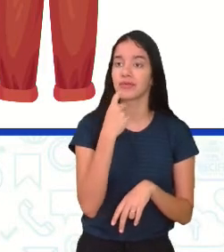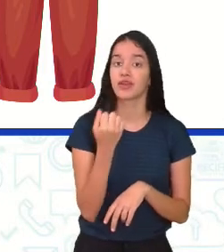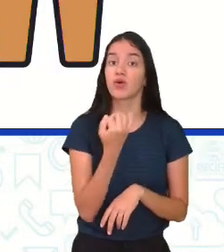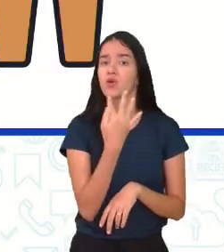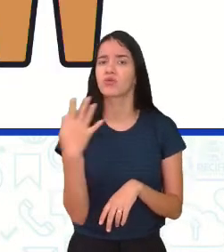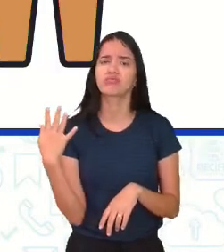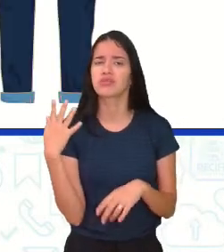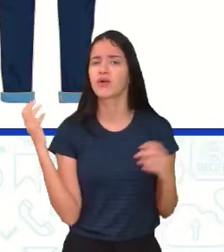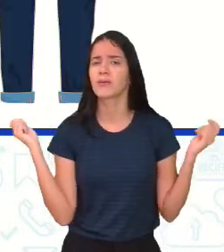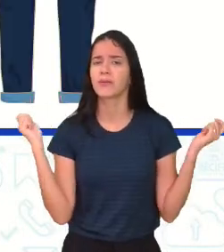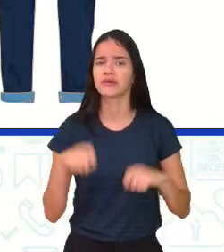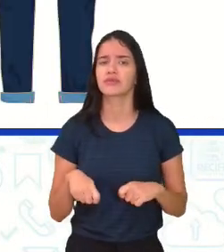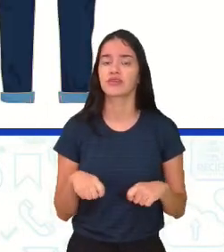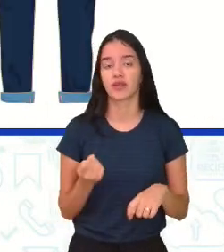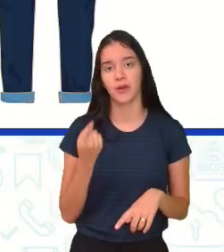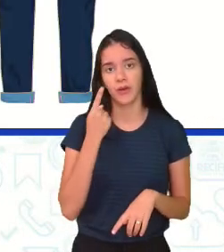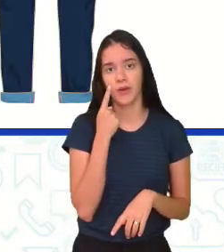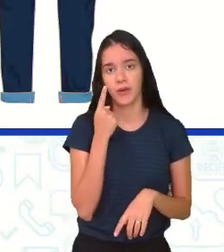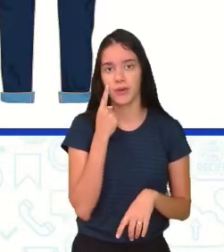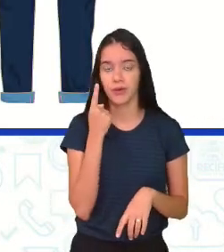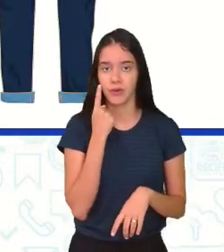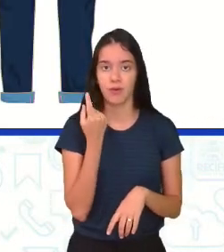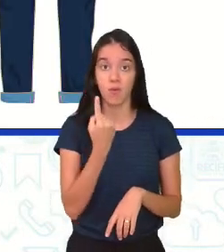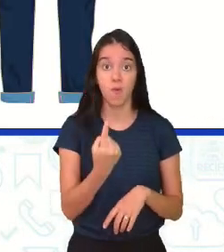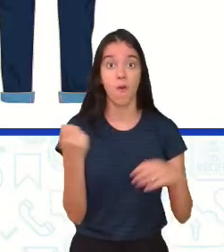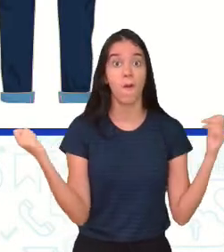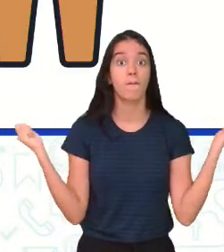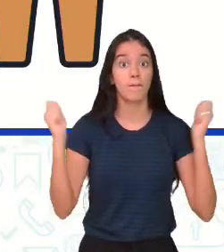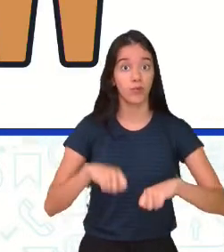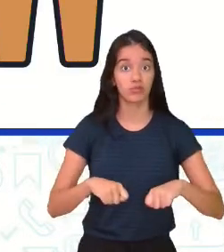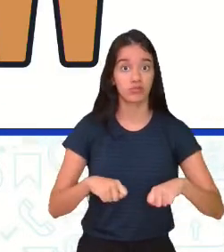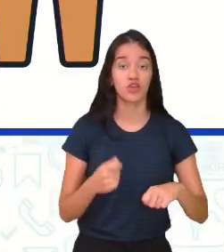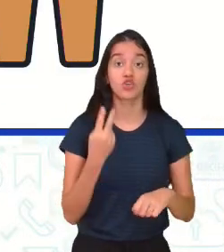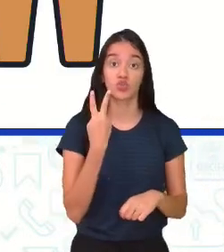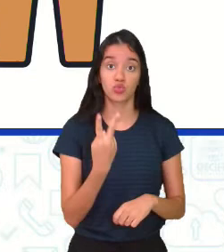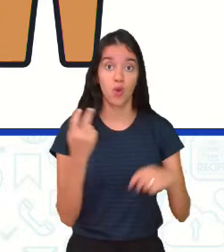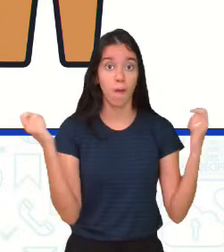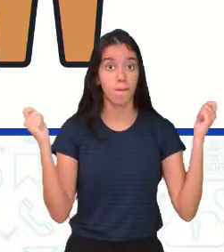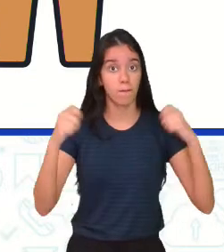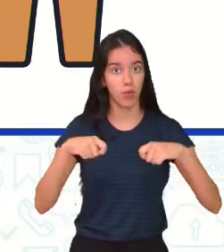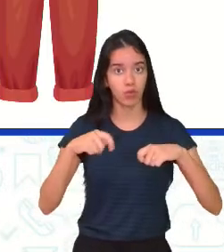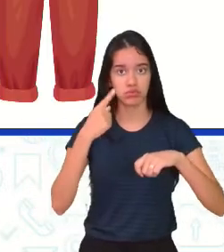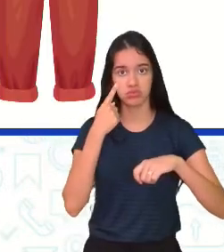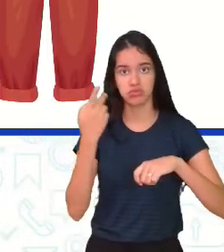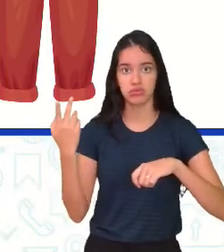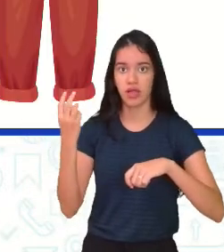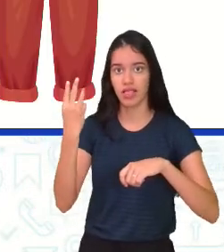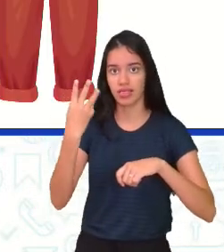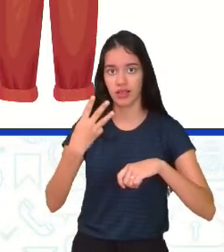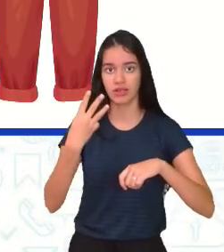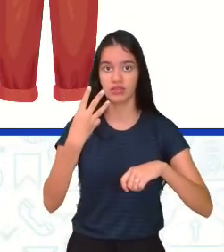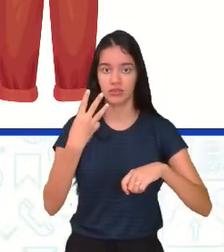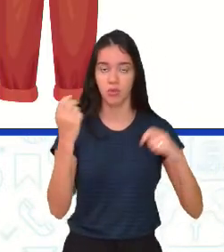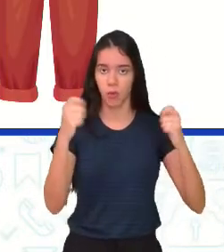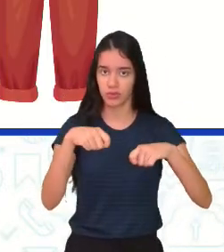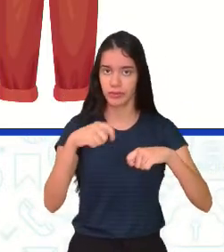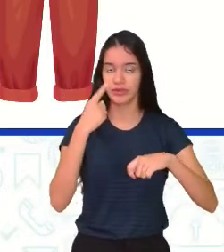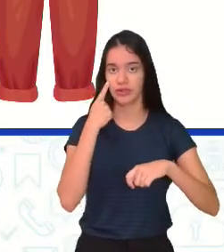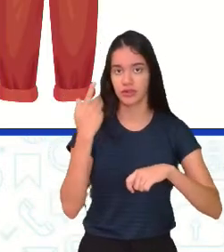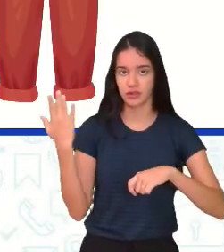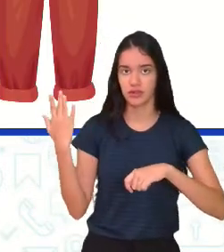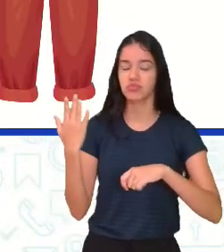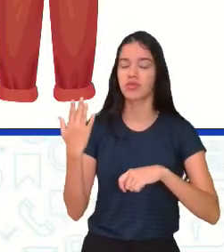quantidade de possibilidades? Ó, uma possibilidade, 2 possibilidades, 3 possibilidades